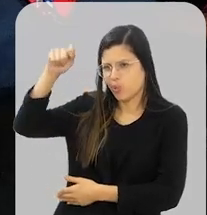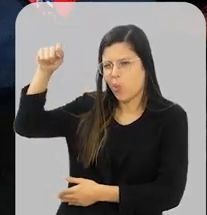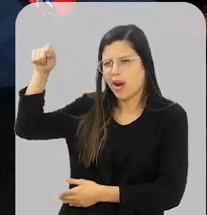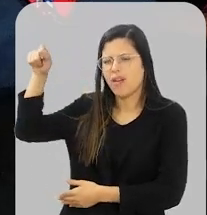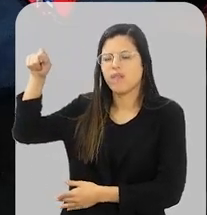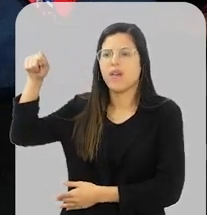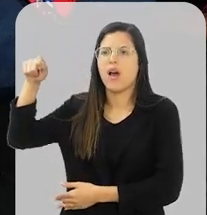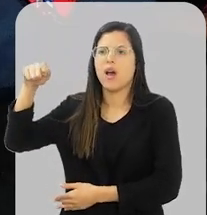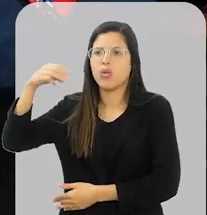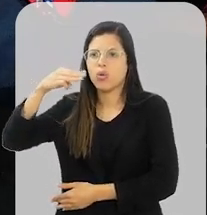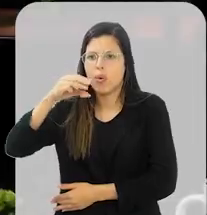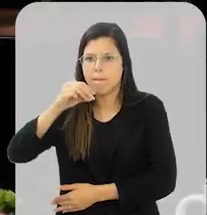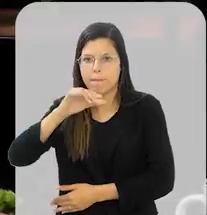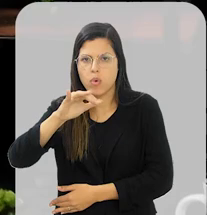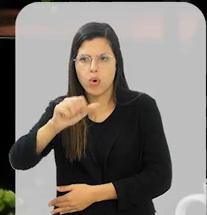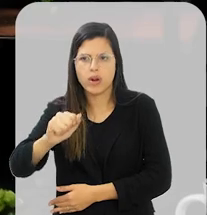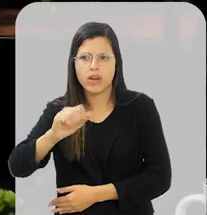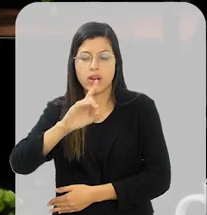de Castro,